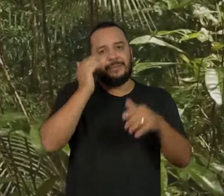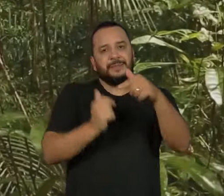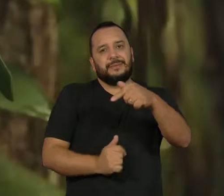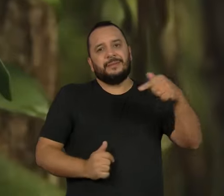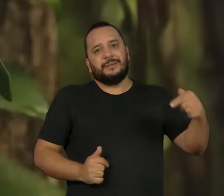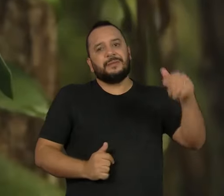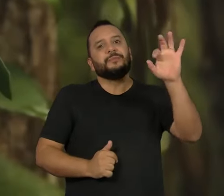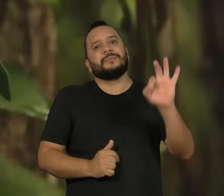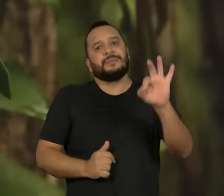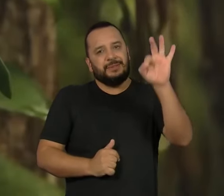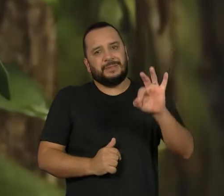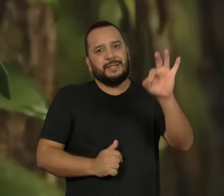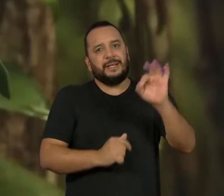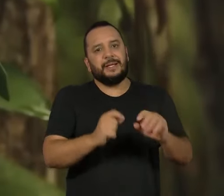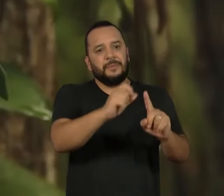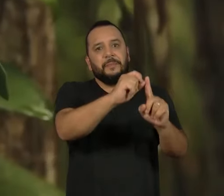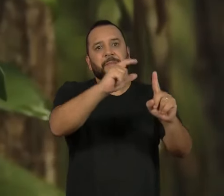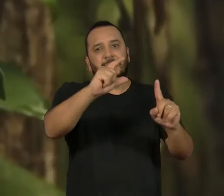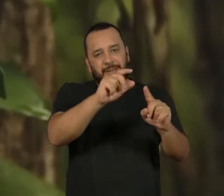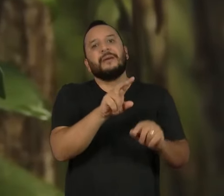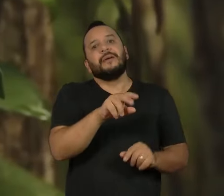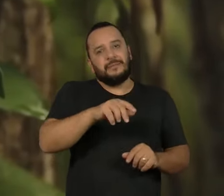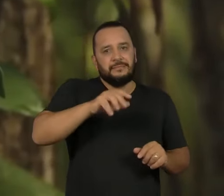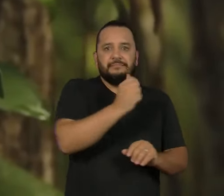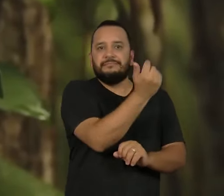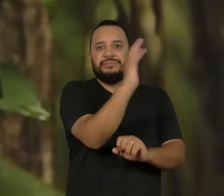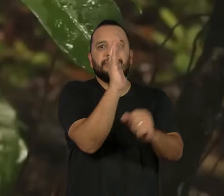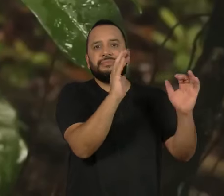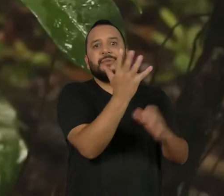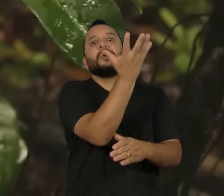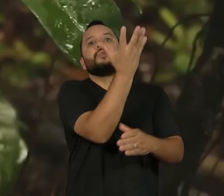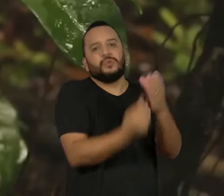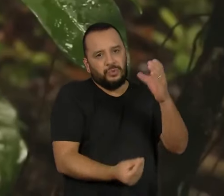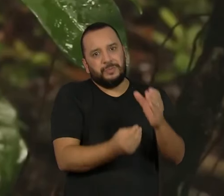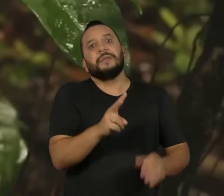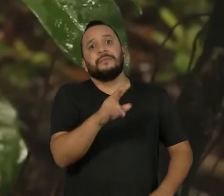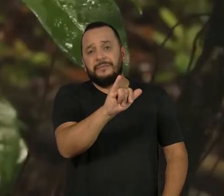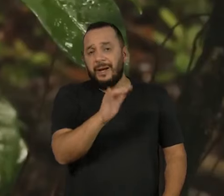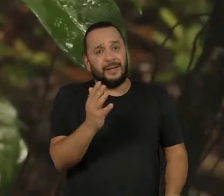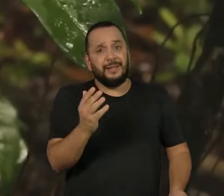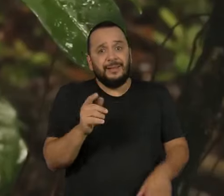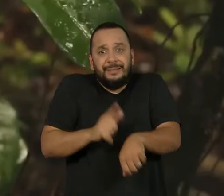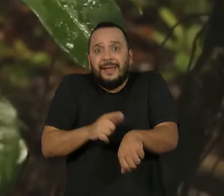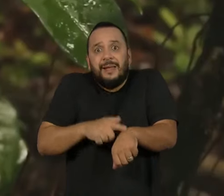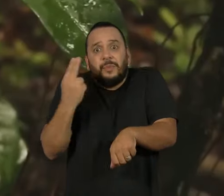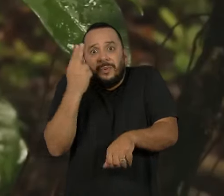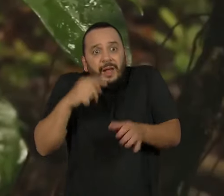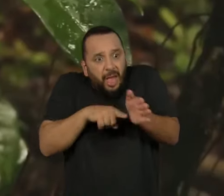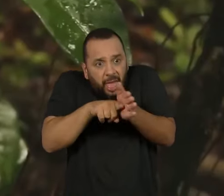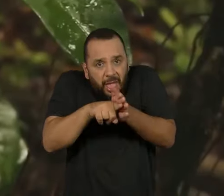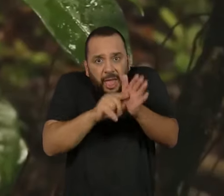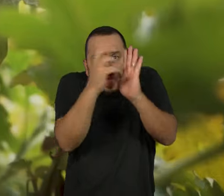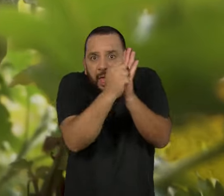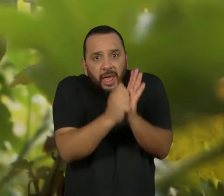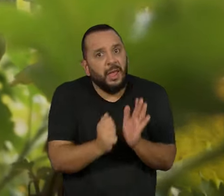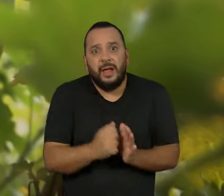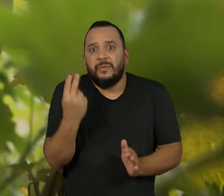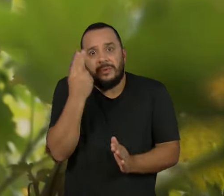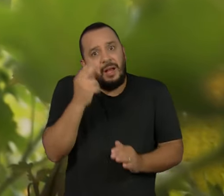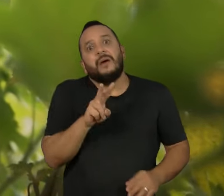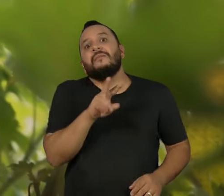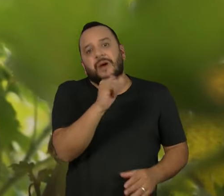espécies dessas plantas correm sério risco de desaparecer antes mesmo de serem registradas pela